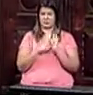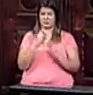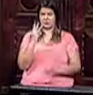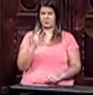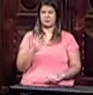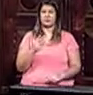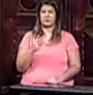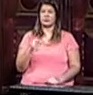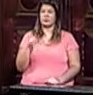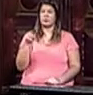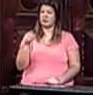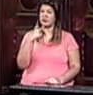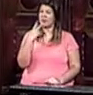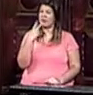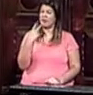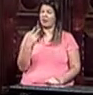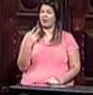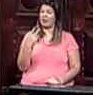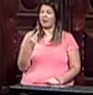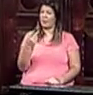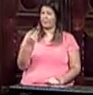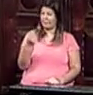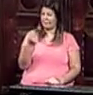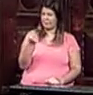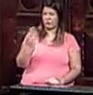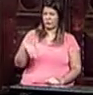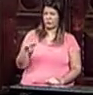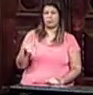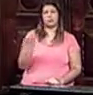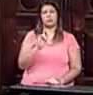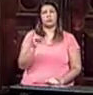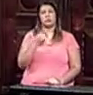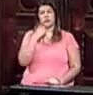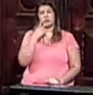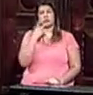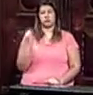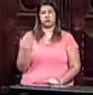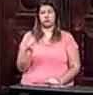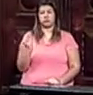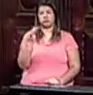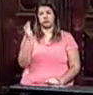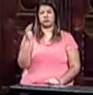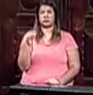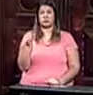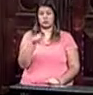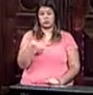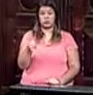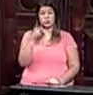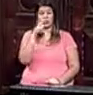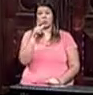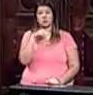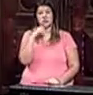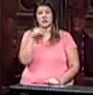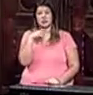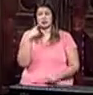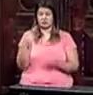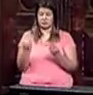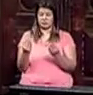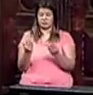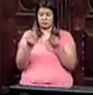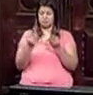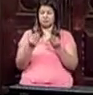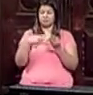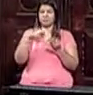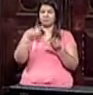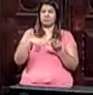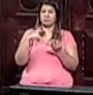ele fala de bilhões que a gente não consegue receber nenhum demonstrativo de como aqueles